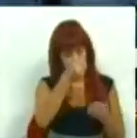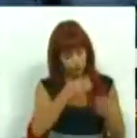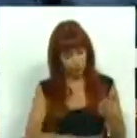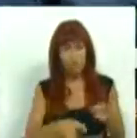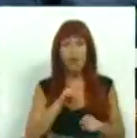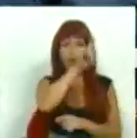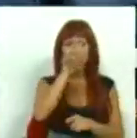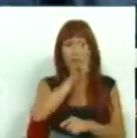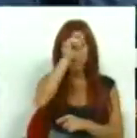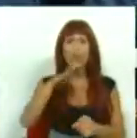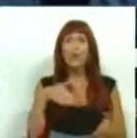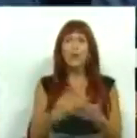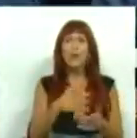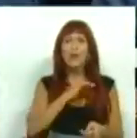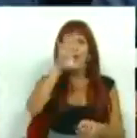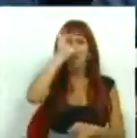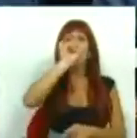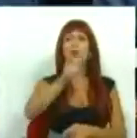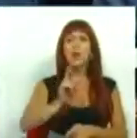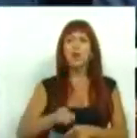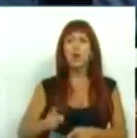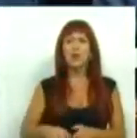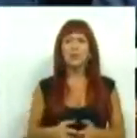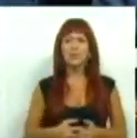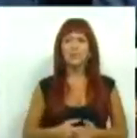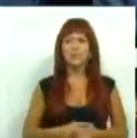questões concretas que lhe gostaria de colocar, Sr. Ministro, são as seguintes.